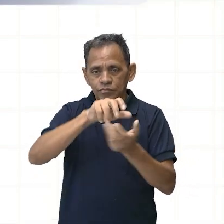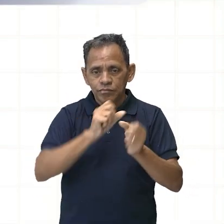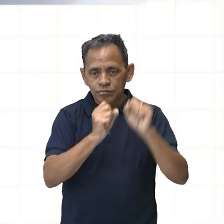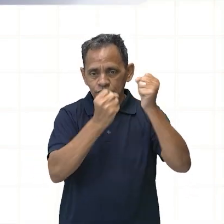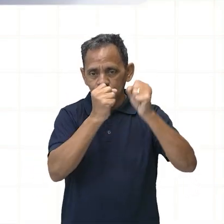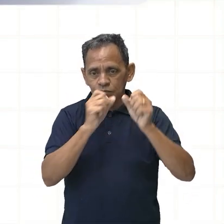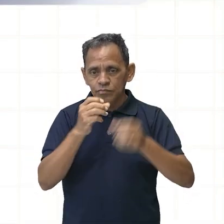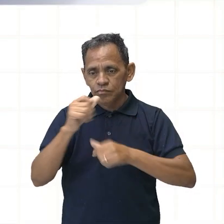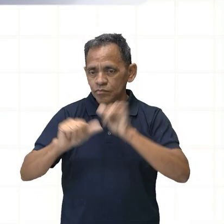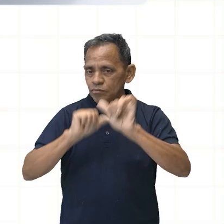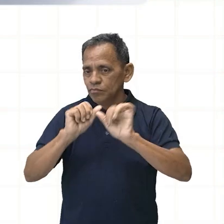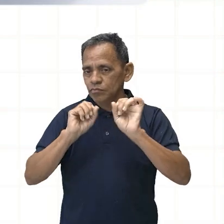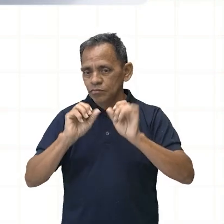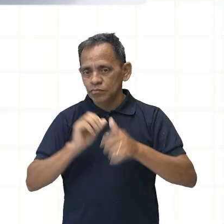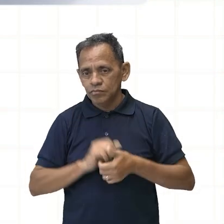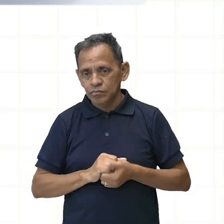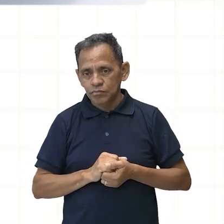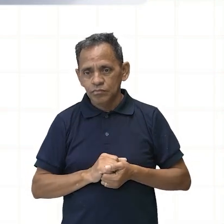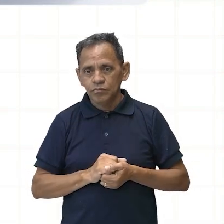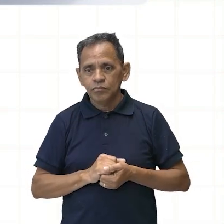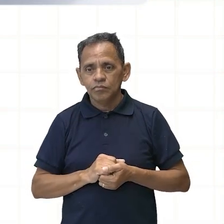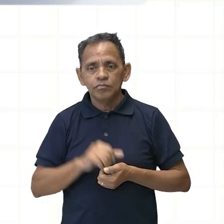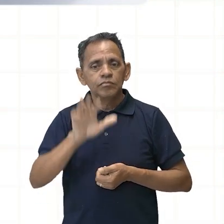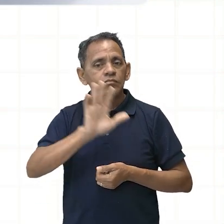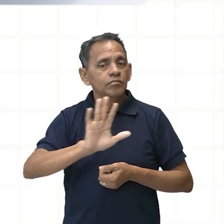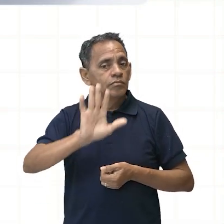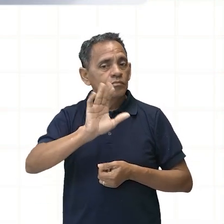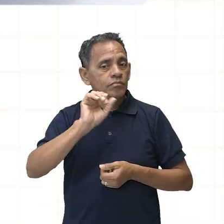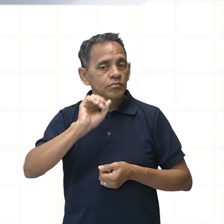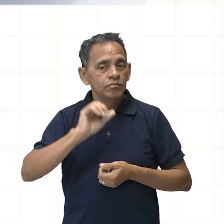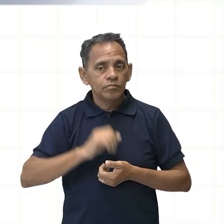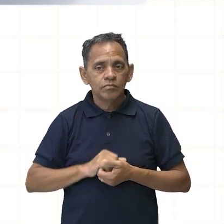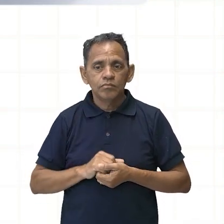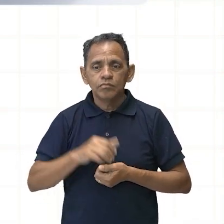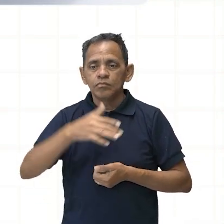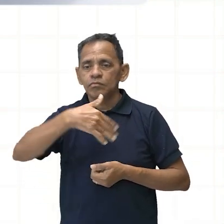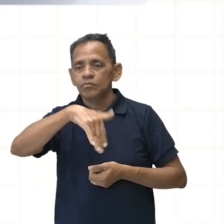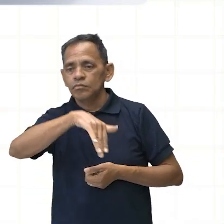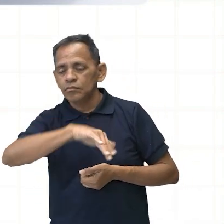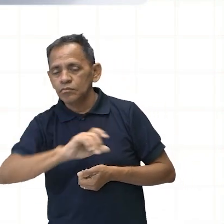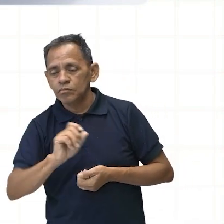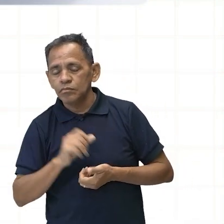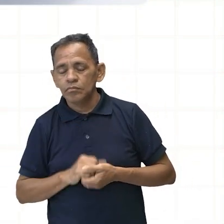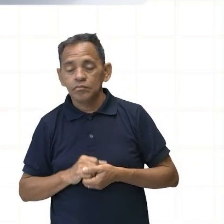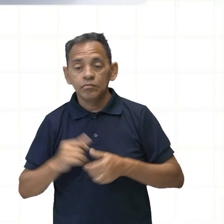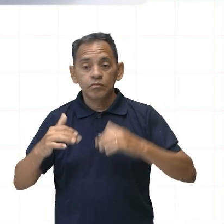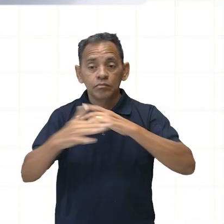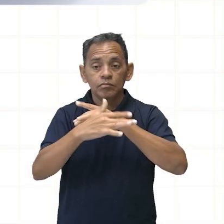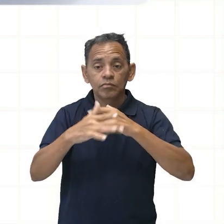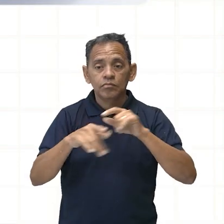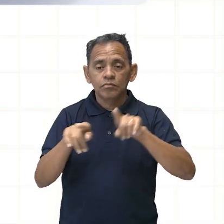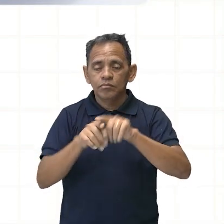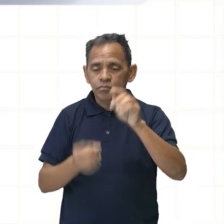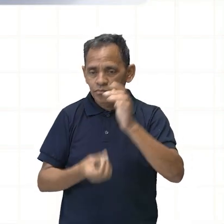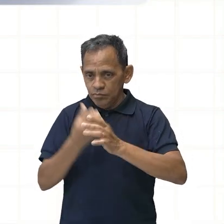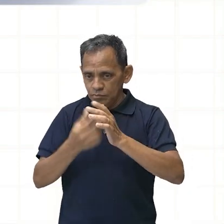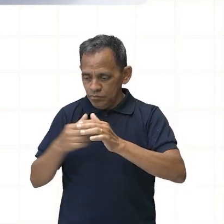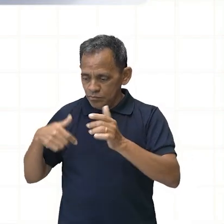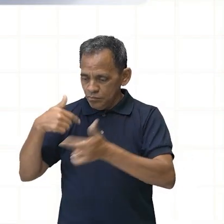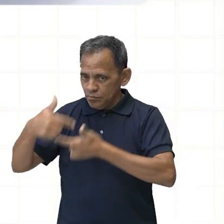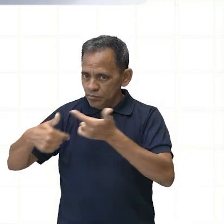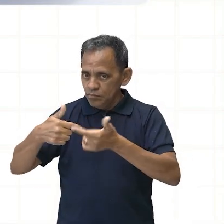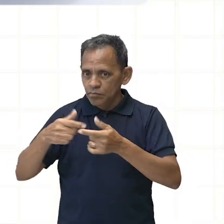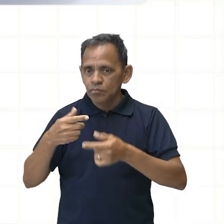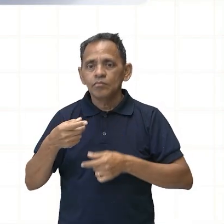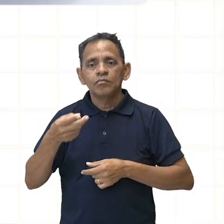na transformação, de uma forma geral, do espaço urbano e também das relações de trabalho, né? E a gente